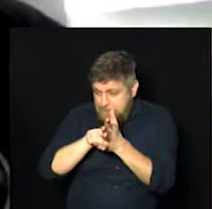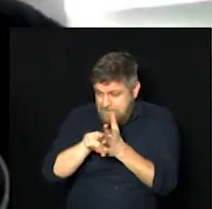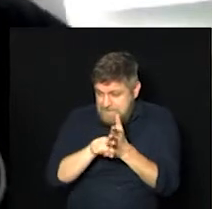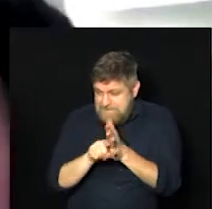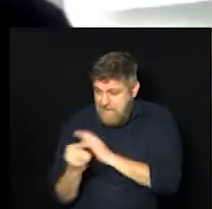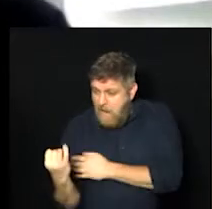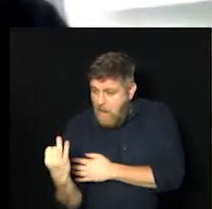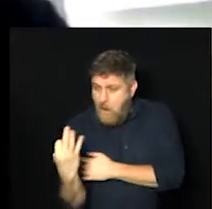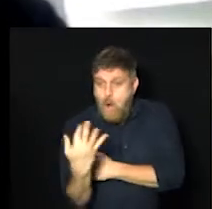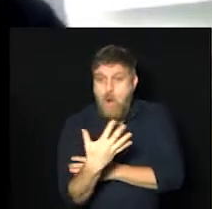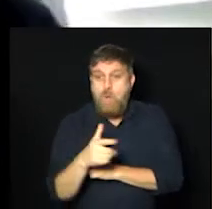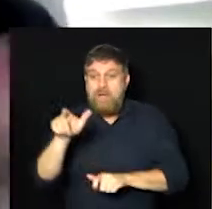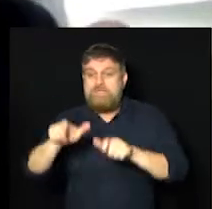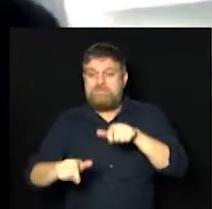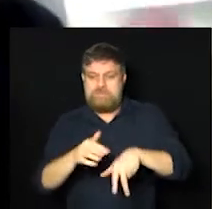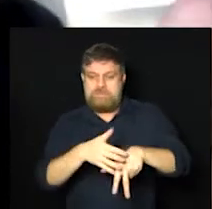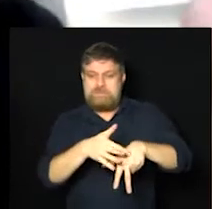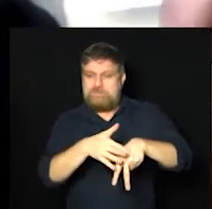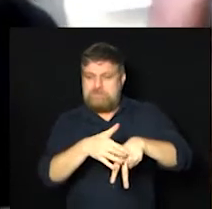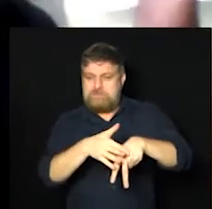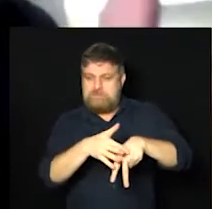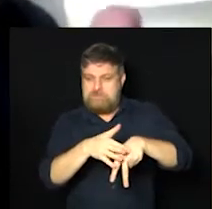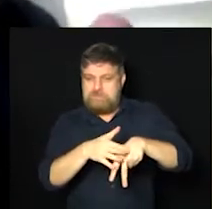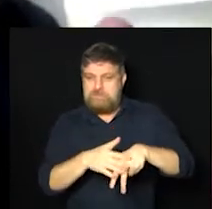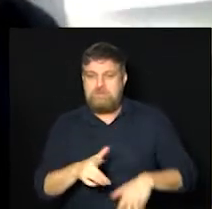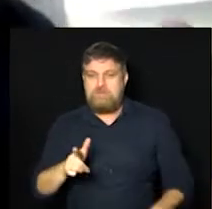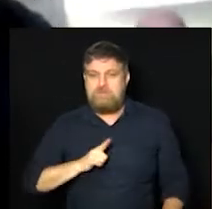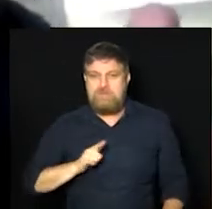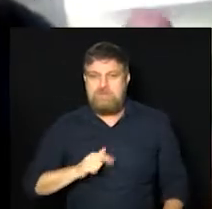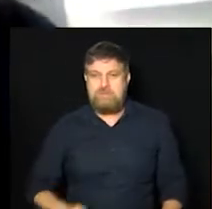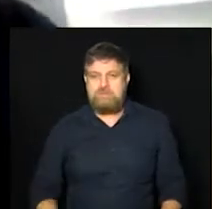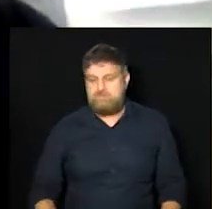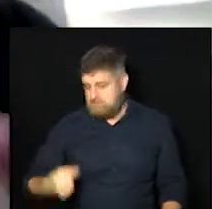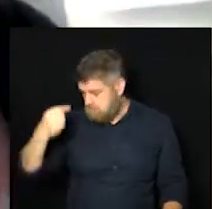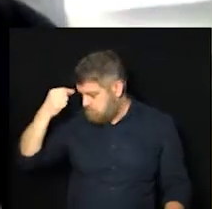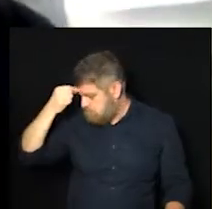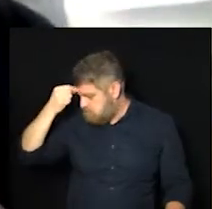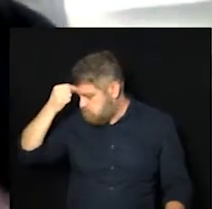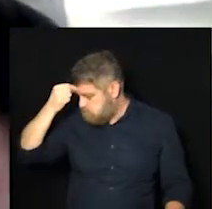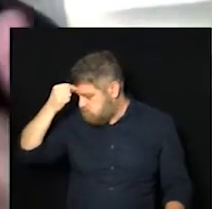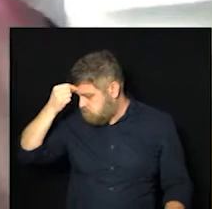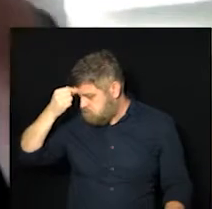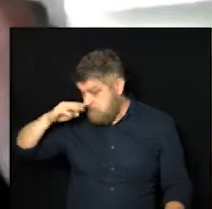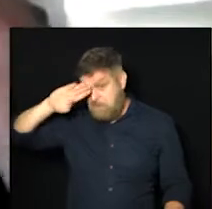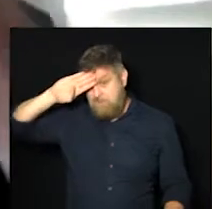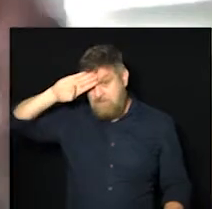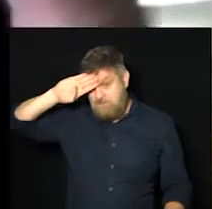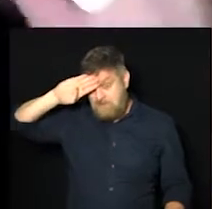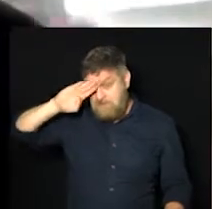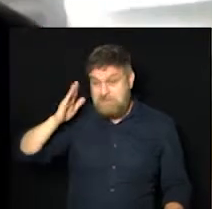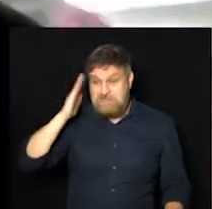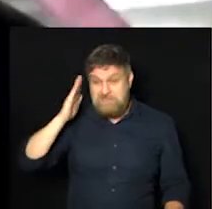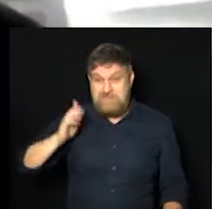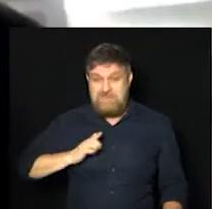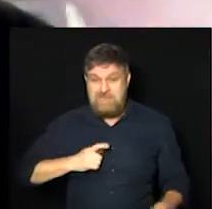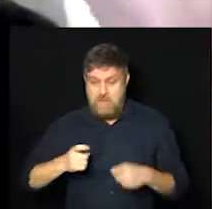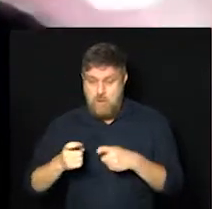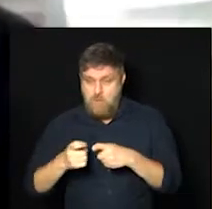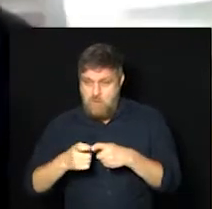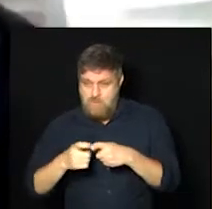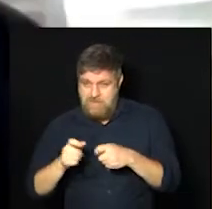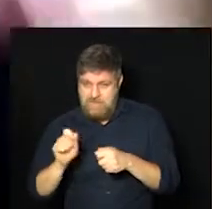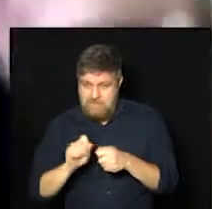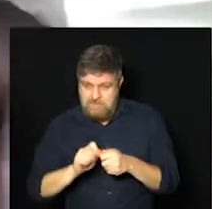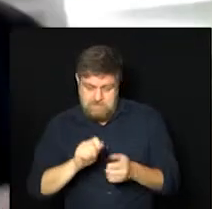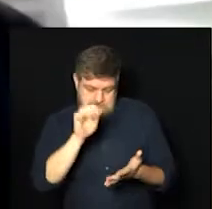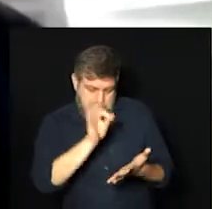epidemiológico. Esse é o dia a dia, é o que nós temos. Aferição de temperatura, o questionário desenvolvido pelo nosso médico, Dr. Lucas